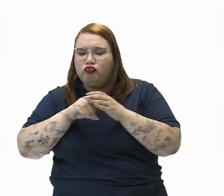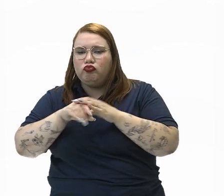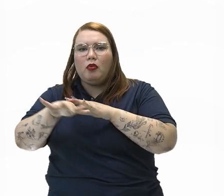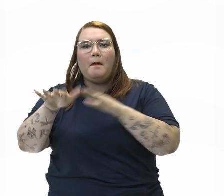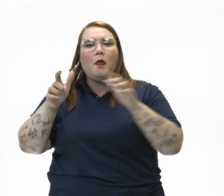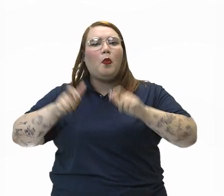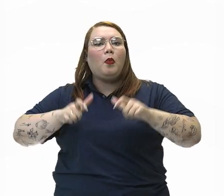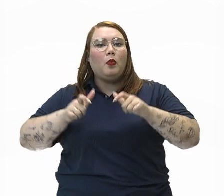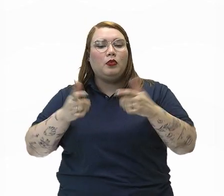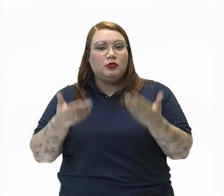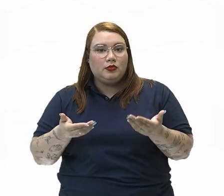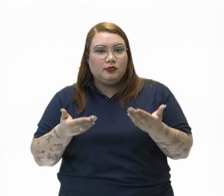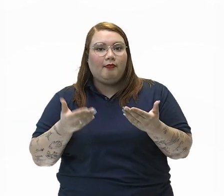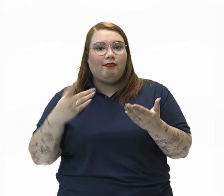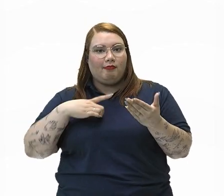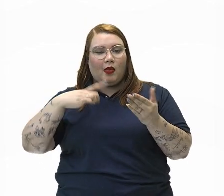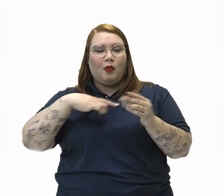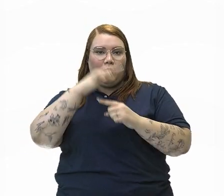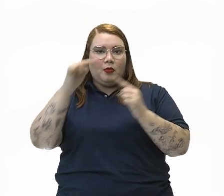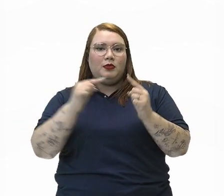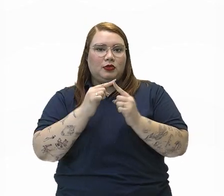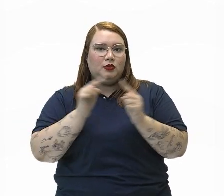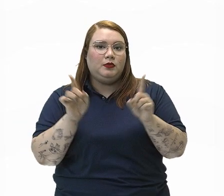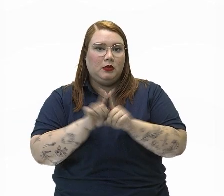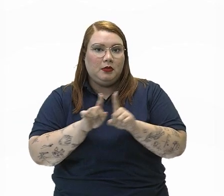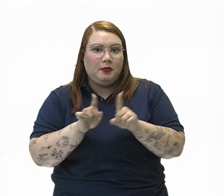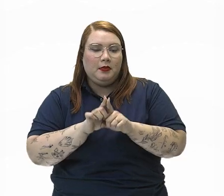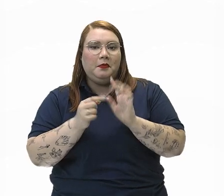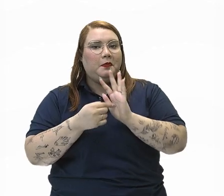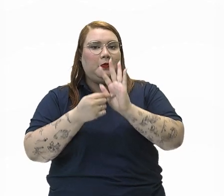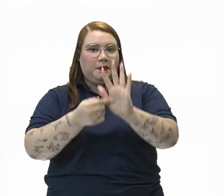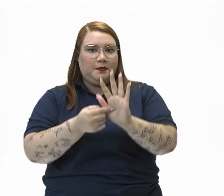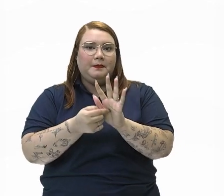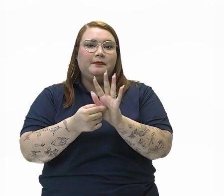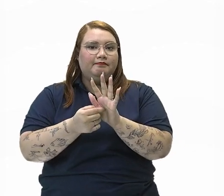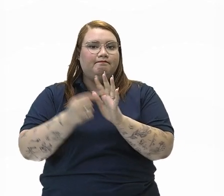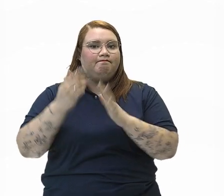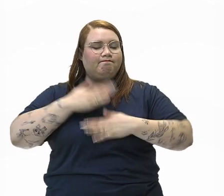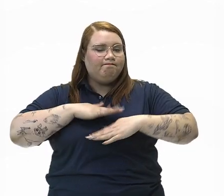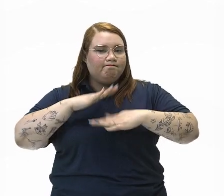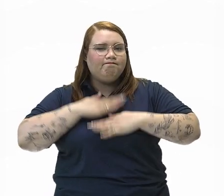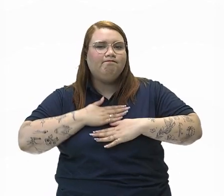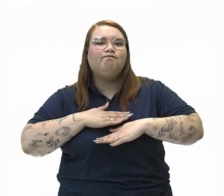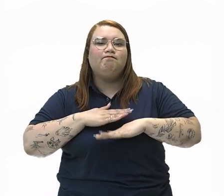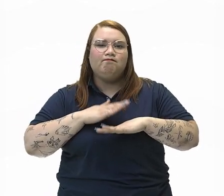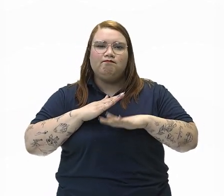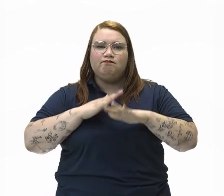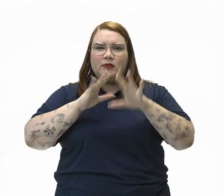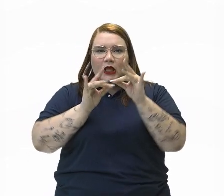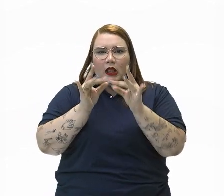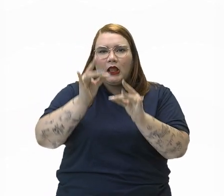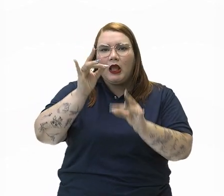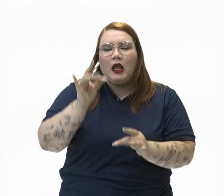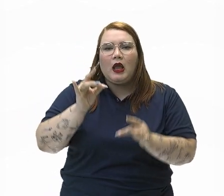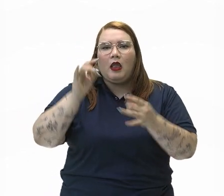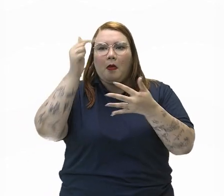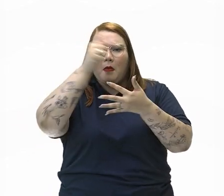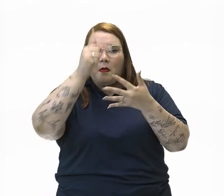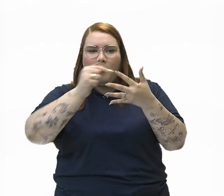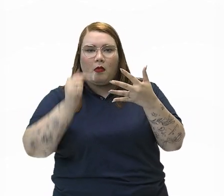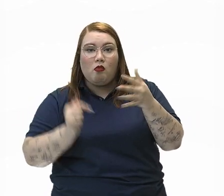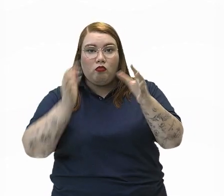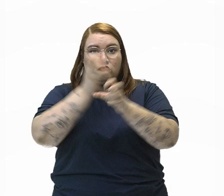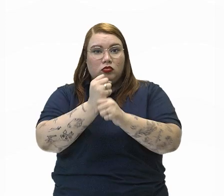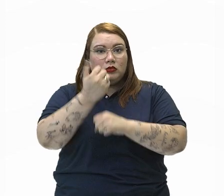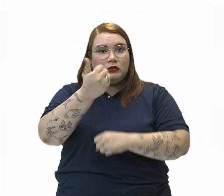objetivo também. Tá? A gente trouxe aí no geral, mas se vocês olharem com calma, essas ODS, essas metas, vocês